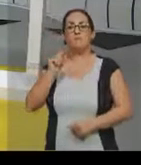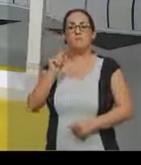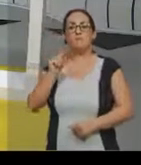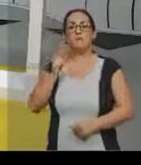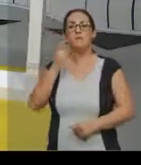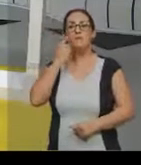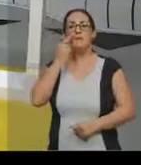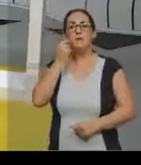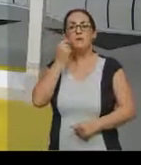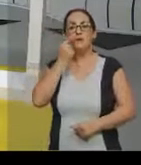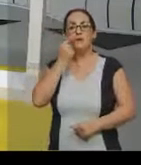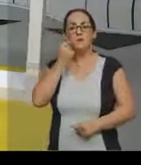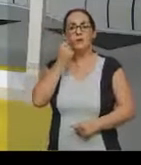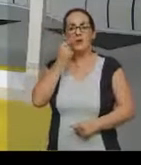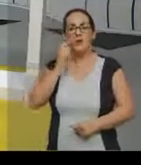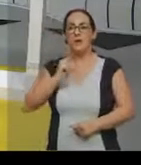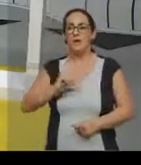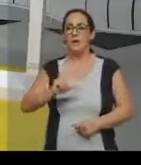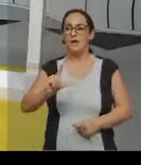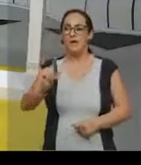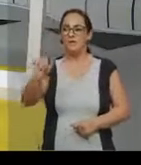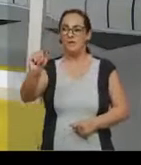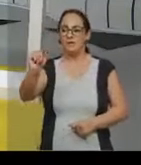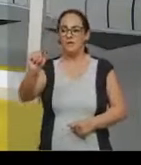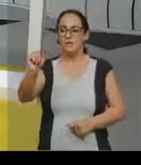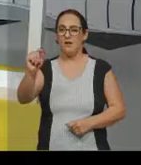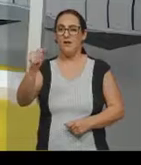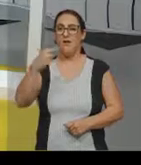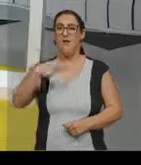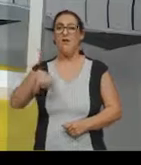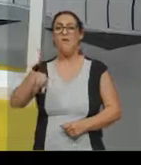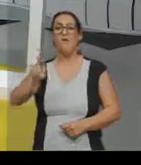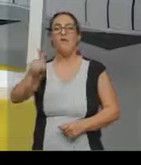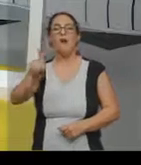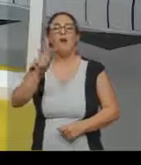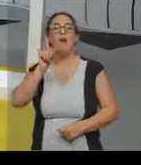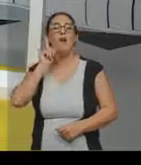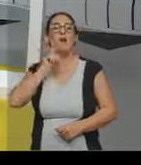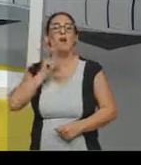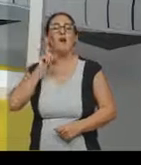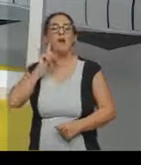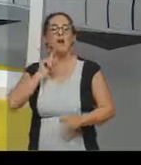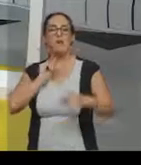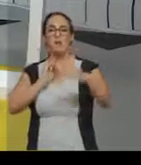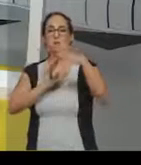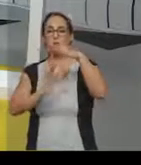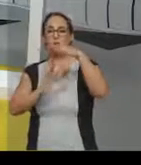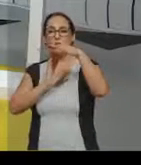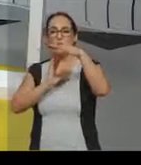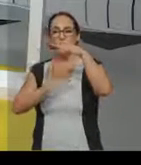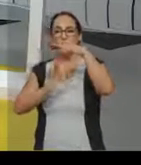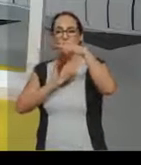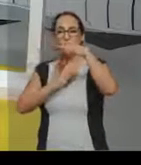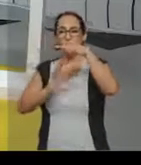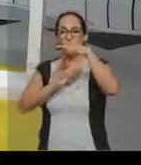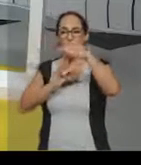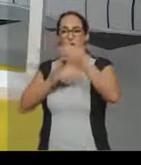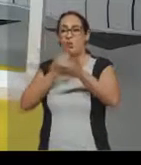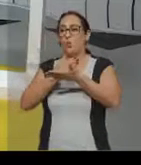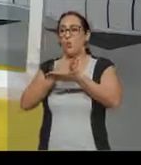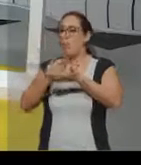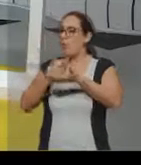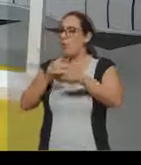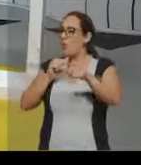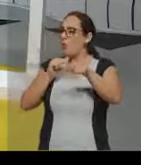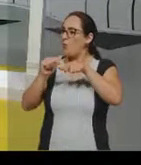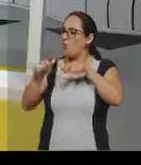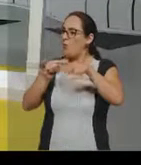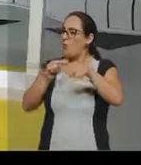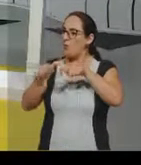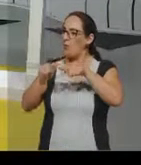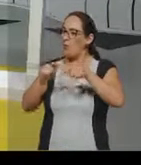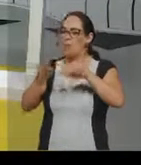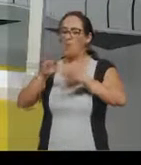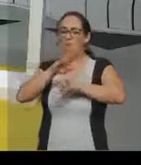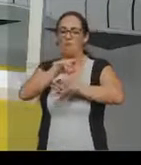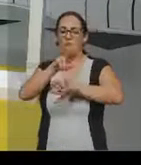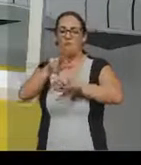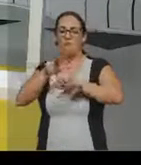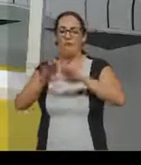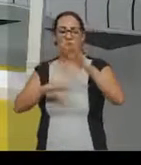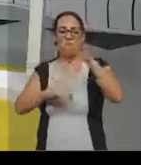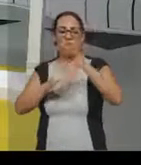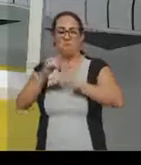família saía, se deslocava para os Estados Unidos, onde trabalhava nas profissões mais diversas, né?